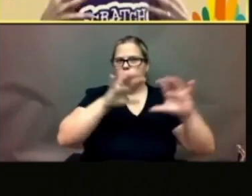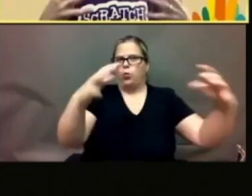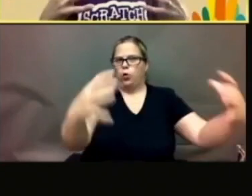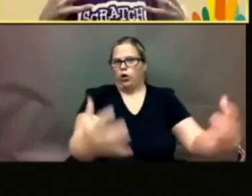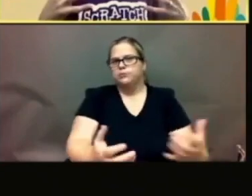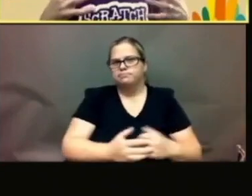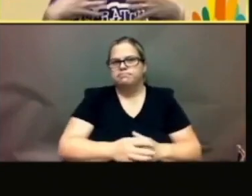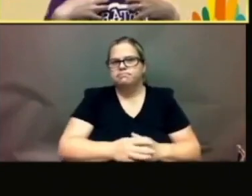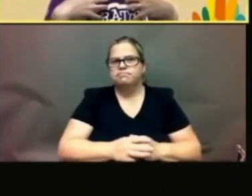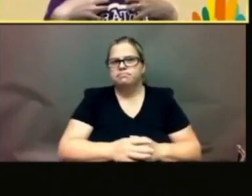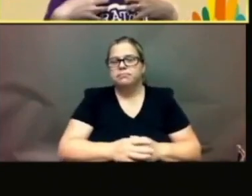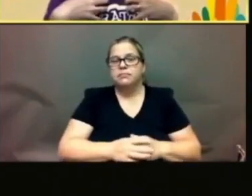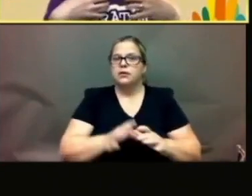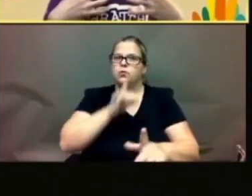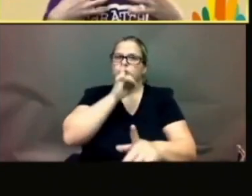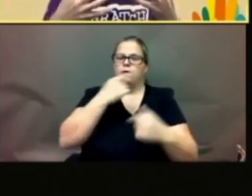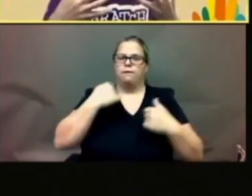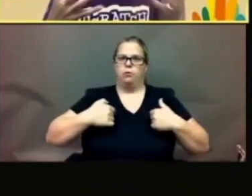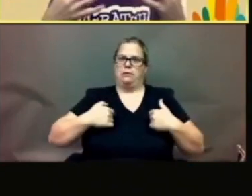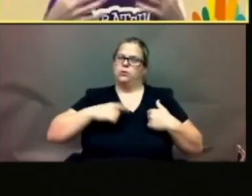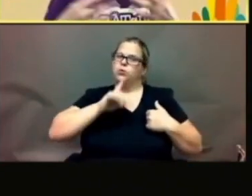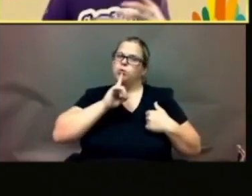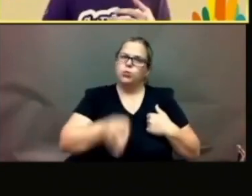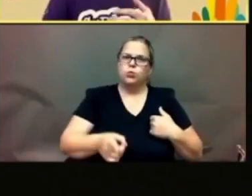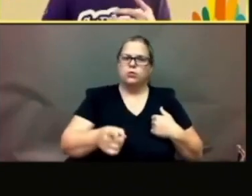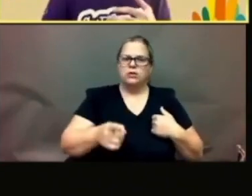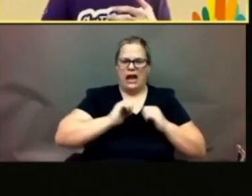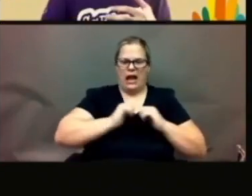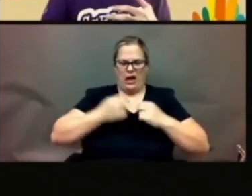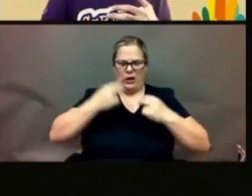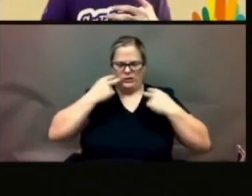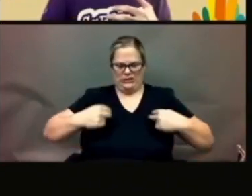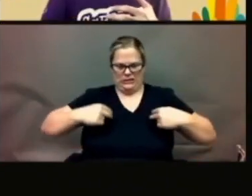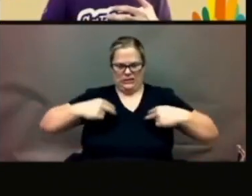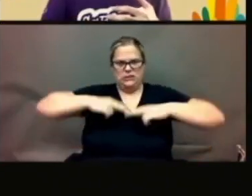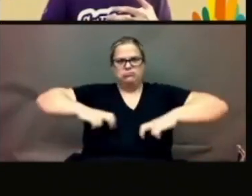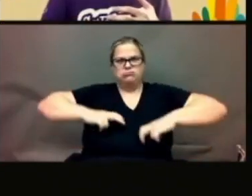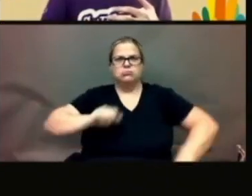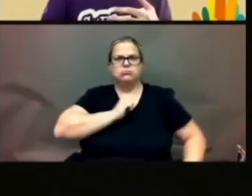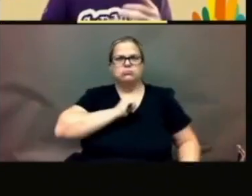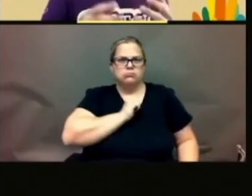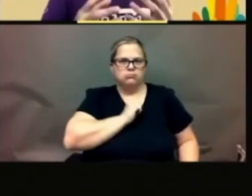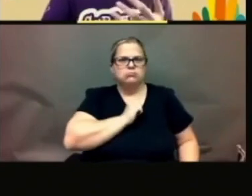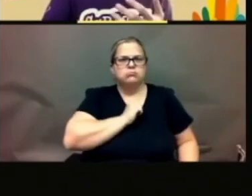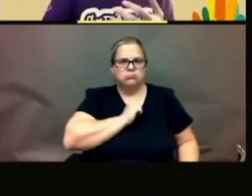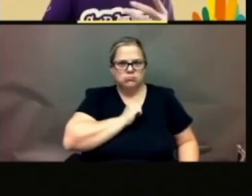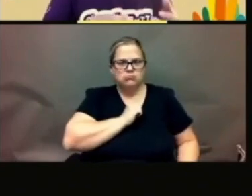ver o mundo. E isso é, de fato, parte para mim. Como você se vê.